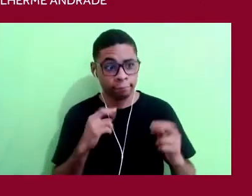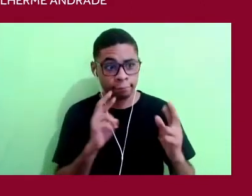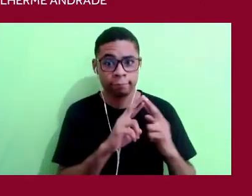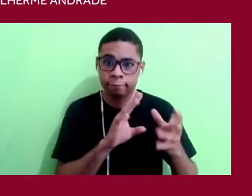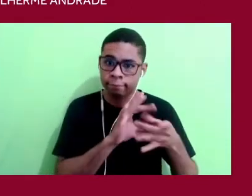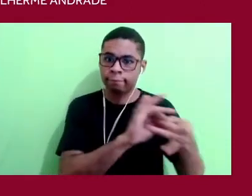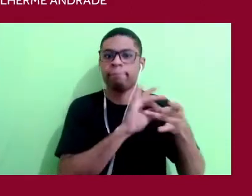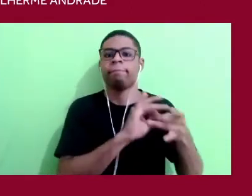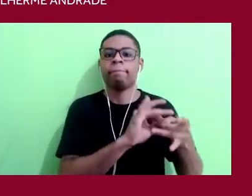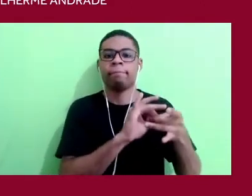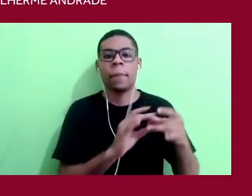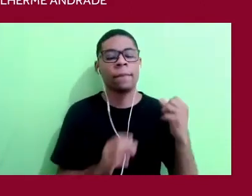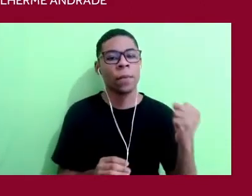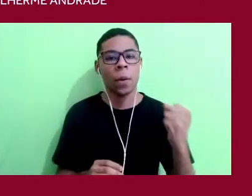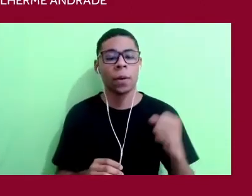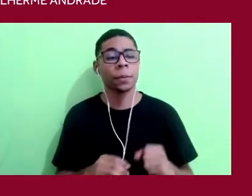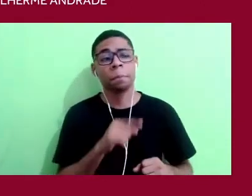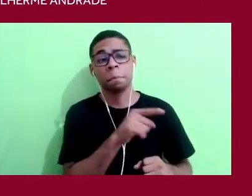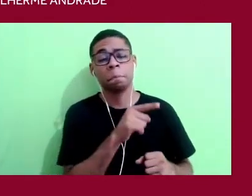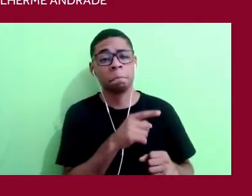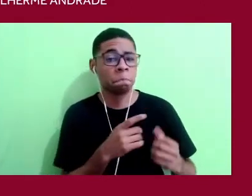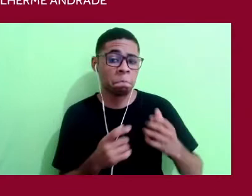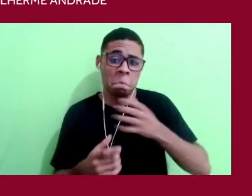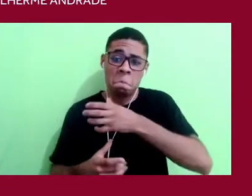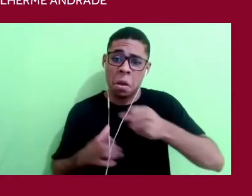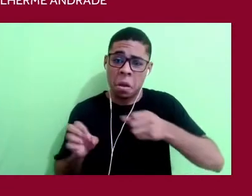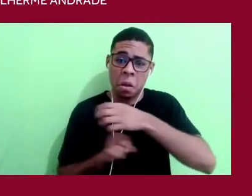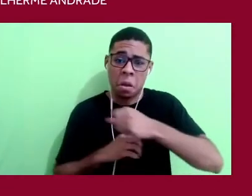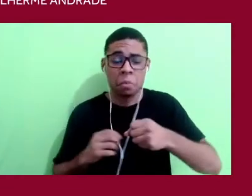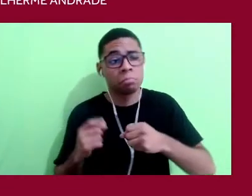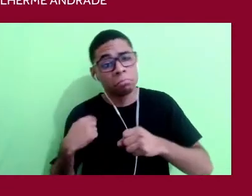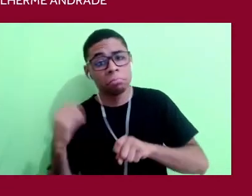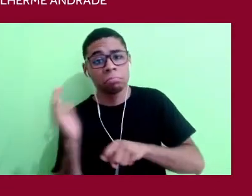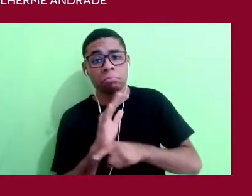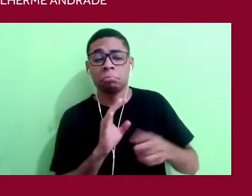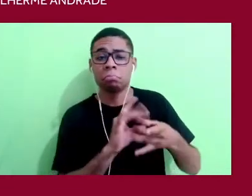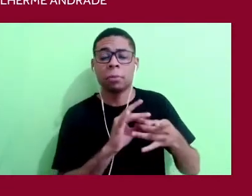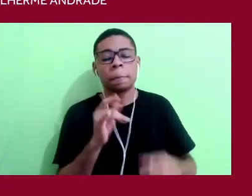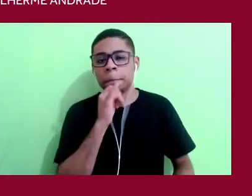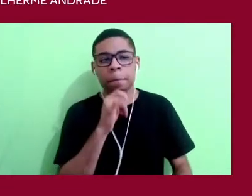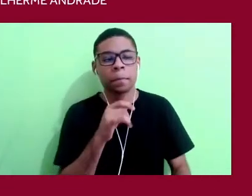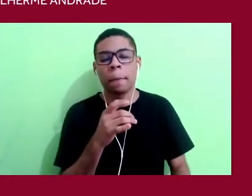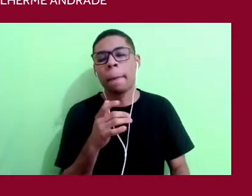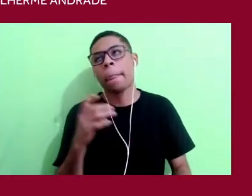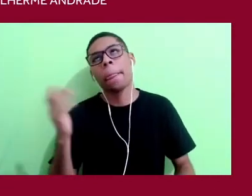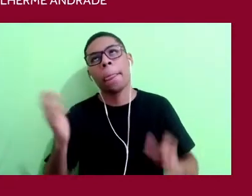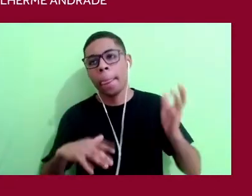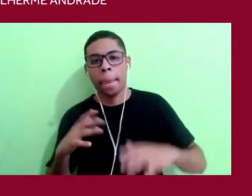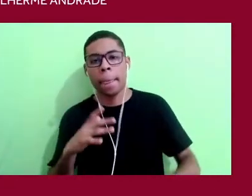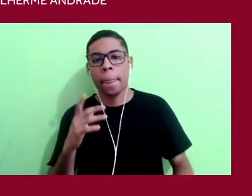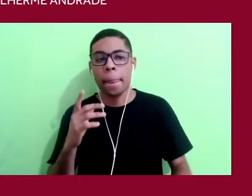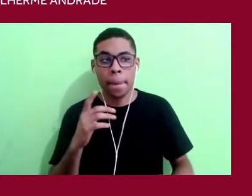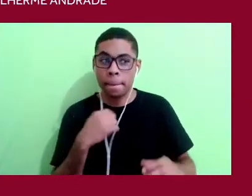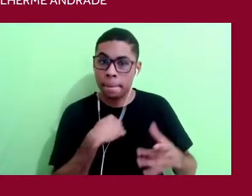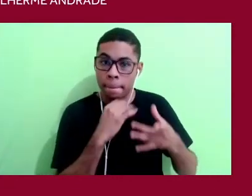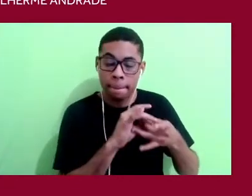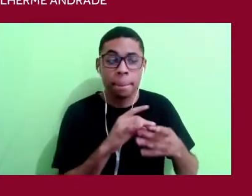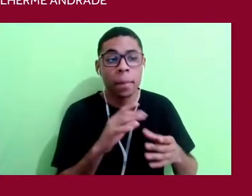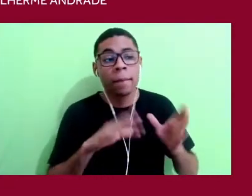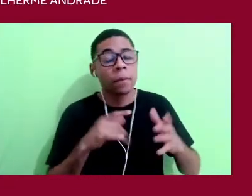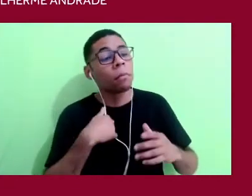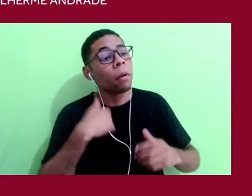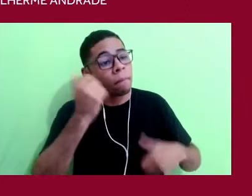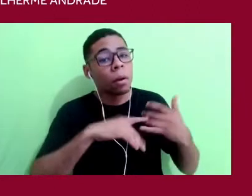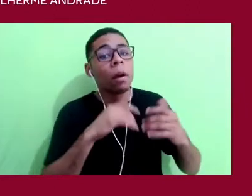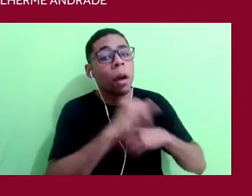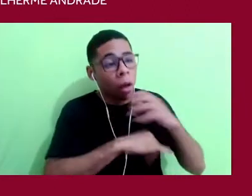né, com aquele usuário que de repente está afastado da biblioteca, ou então não sabe que a biblioteca existe, nossos usuários aí potenciais.